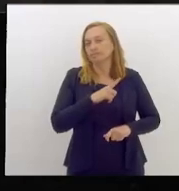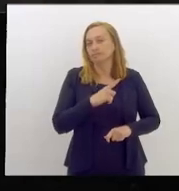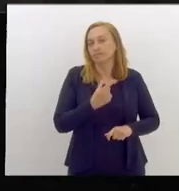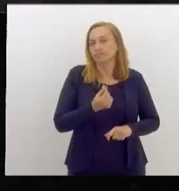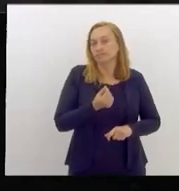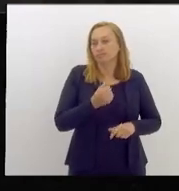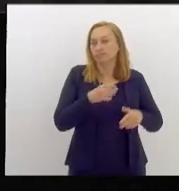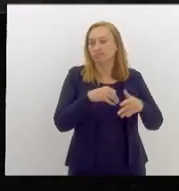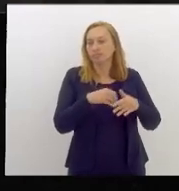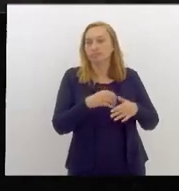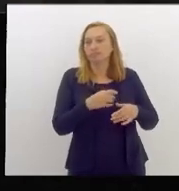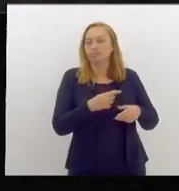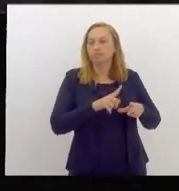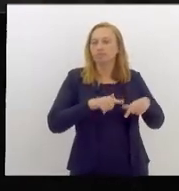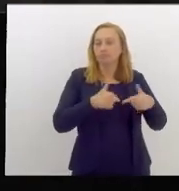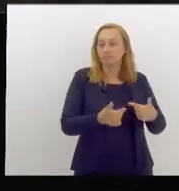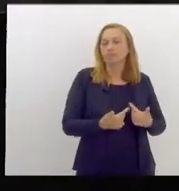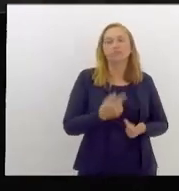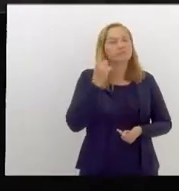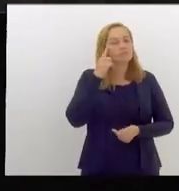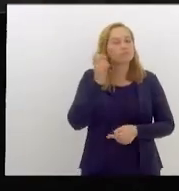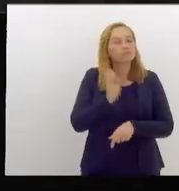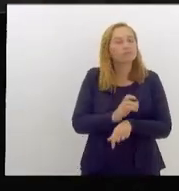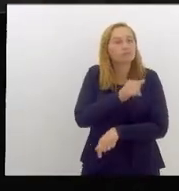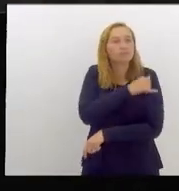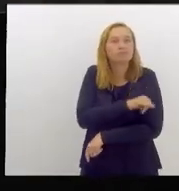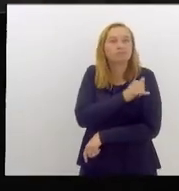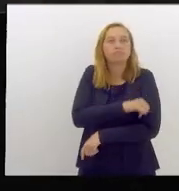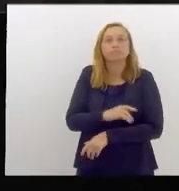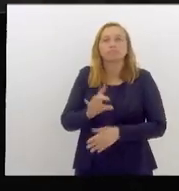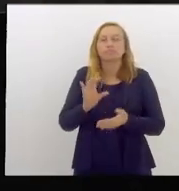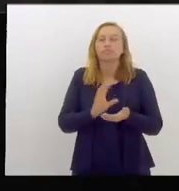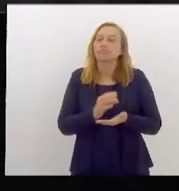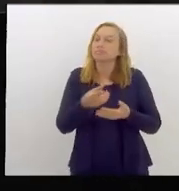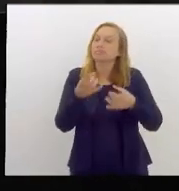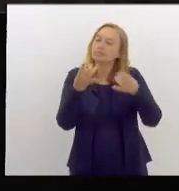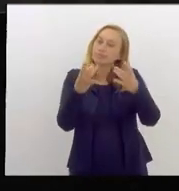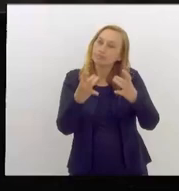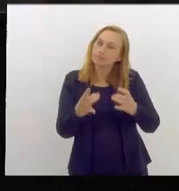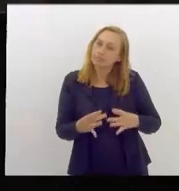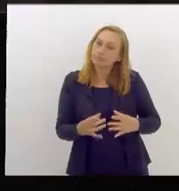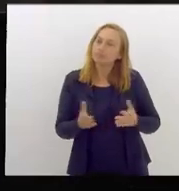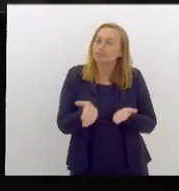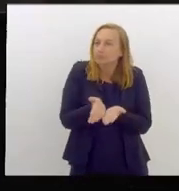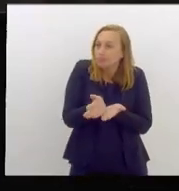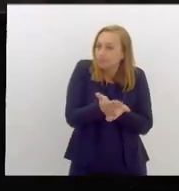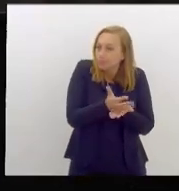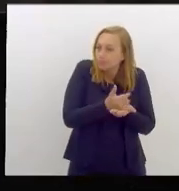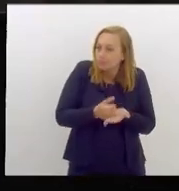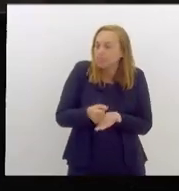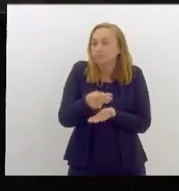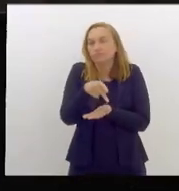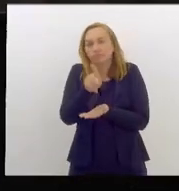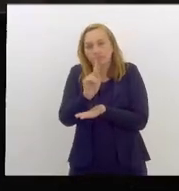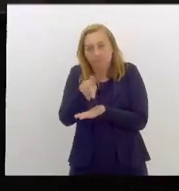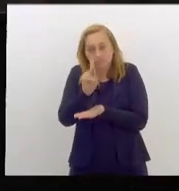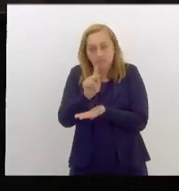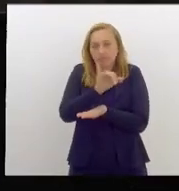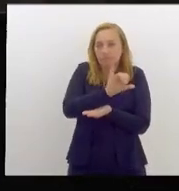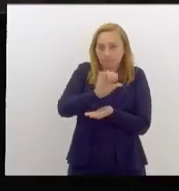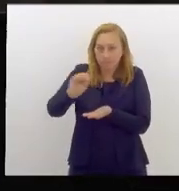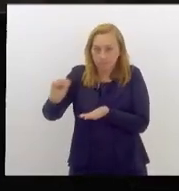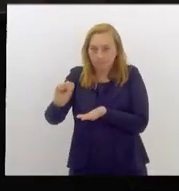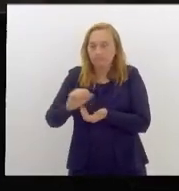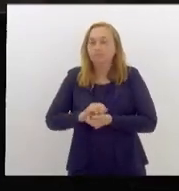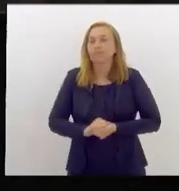e quando a gente pensa no estado do Rio de Janeiro pautado e sedimentado na arrecadação dos royalties e do